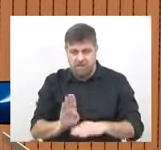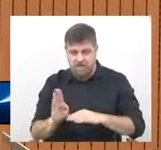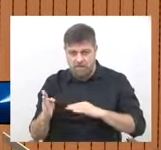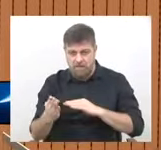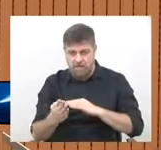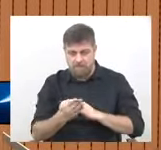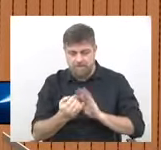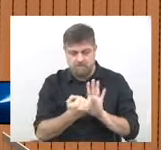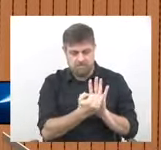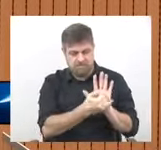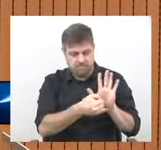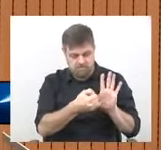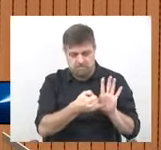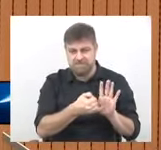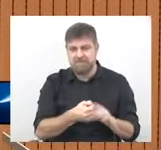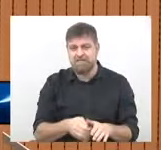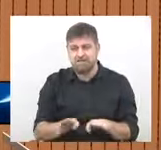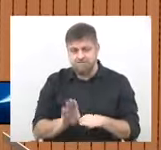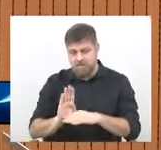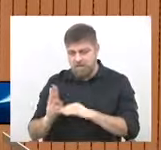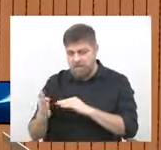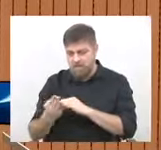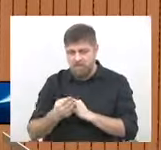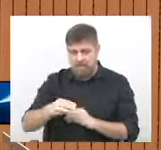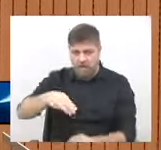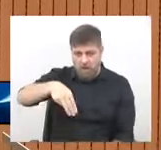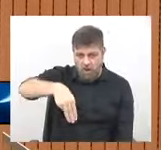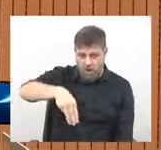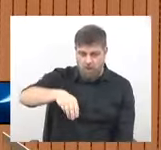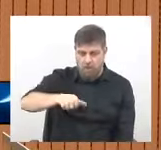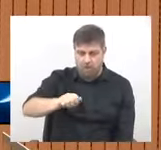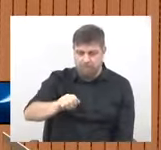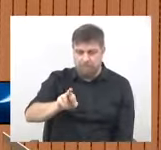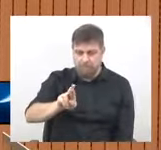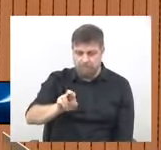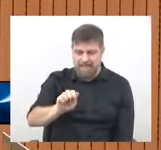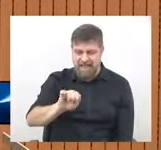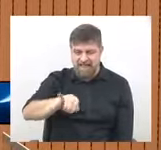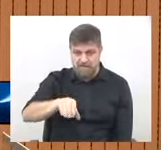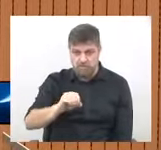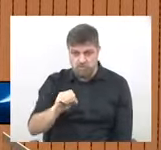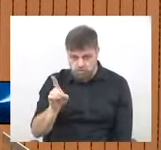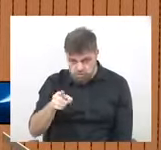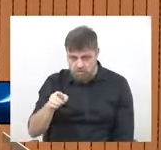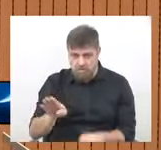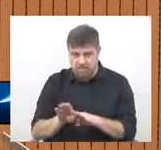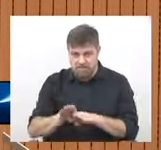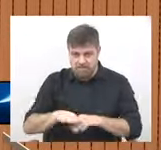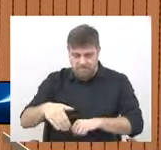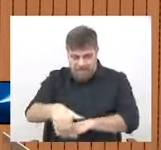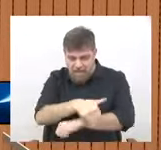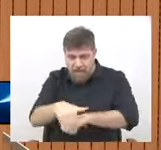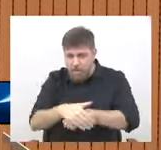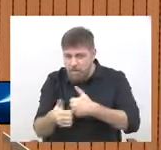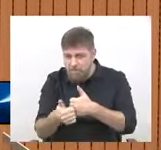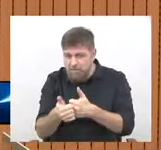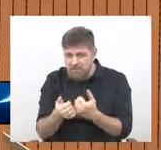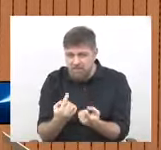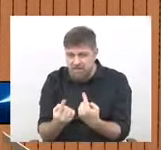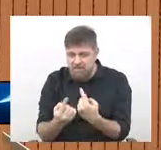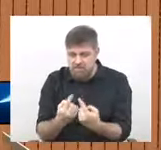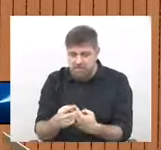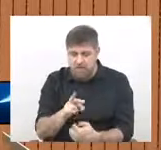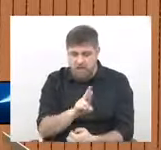São José, Marajó, toda aquela região adjacente à Avenida Rui Rodrigues, que tem o único meio